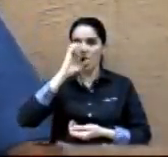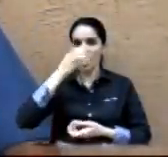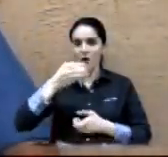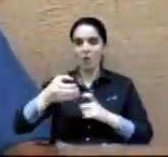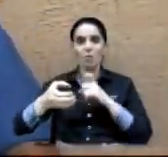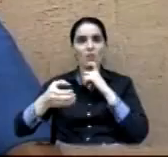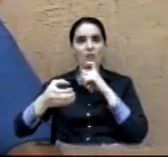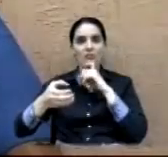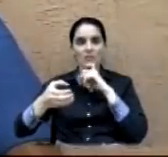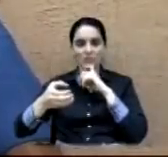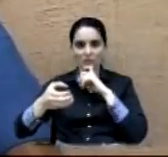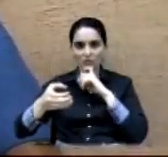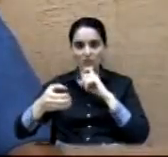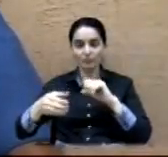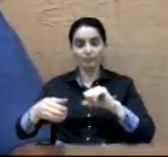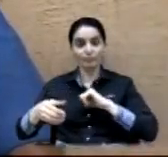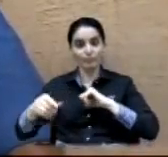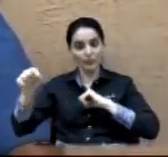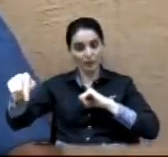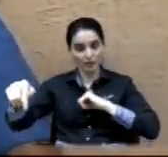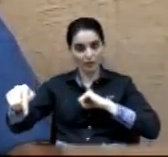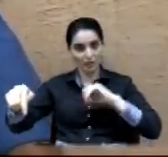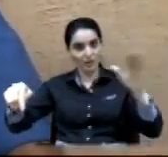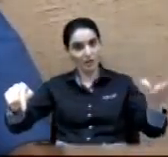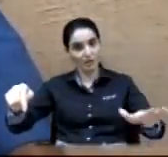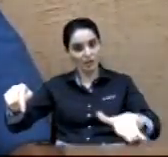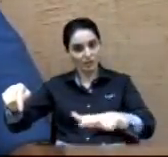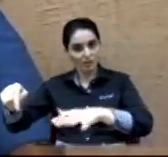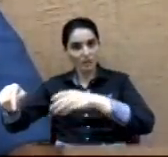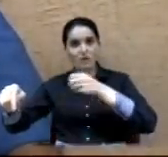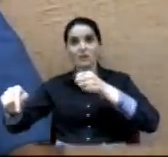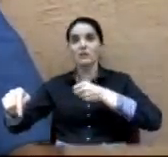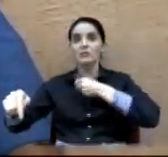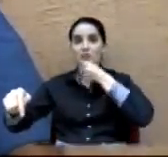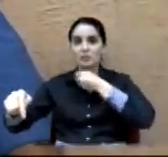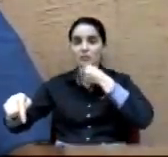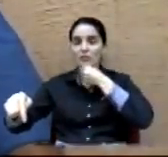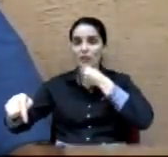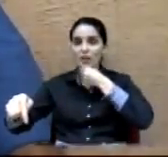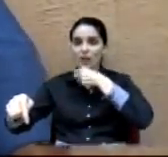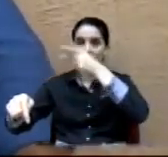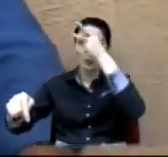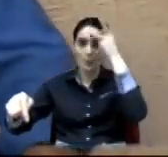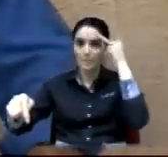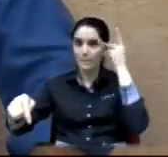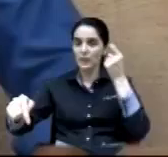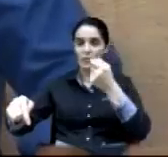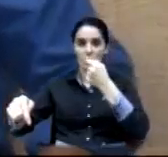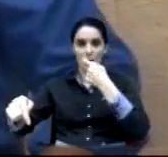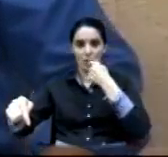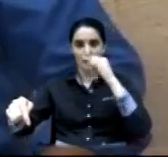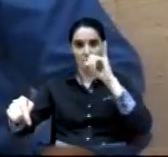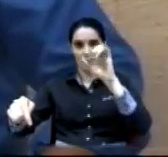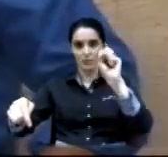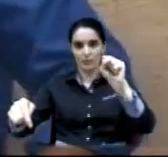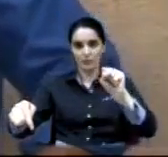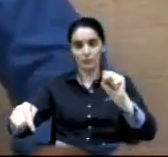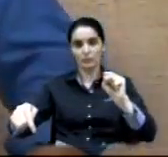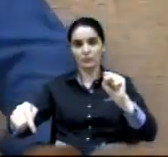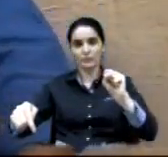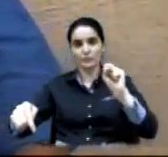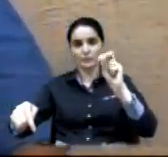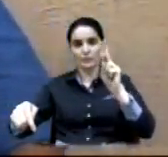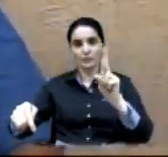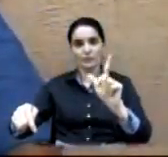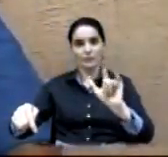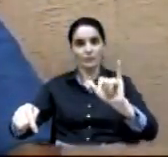Ali tem criança, ali tem idoso, tem pessoas que tomam insulina e precisa do mínimo, ou seja, um direito da gente. Aí